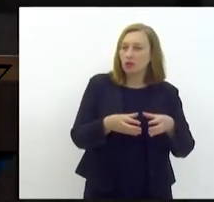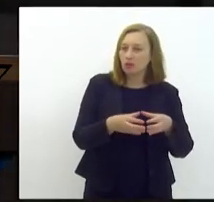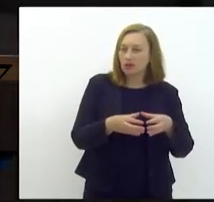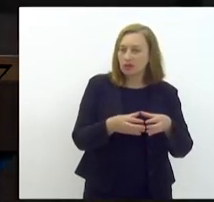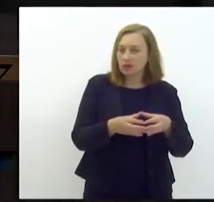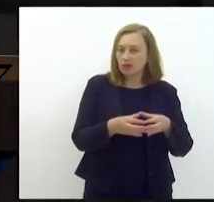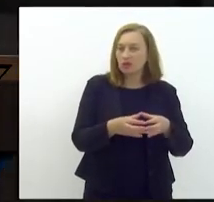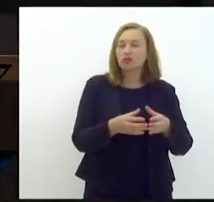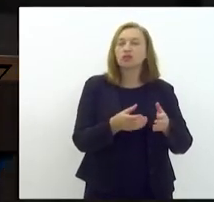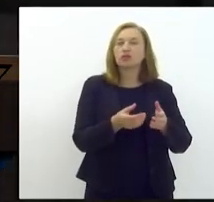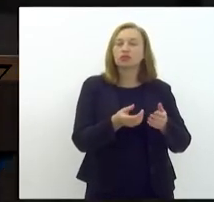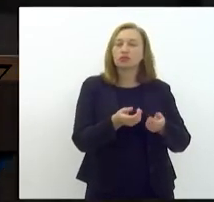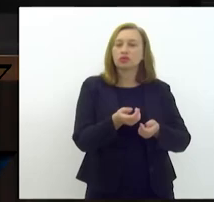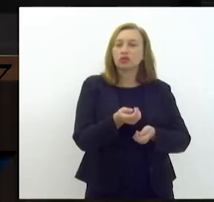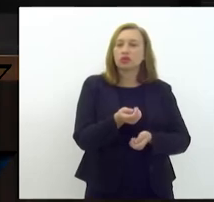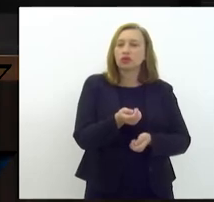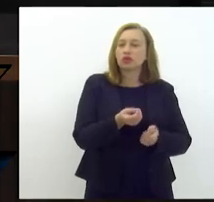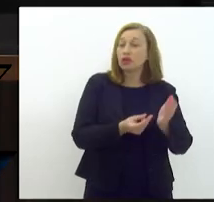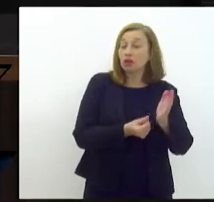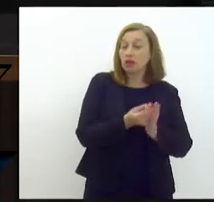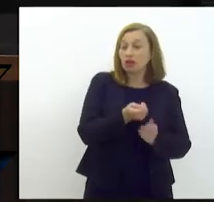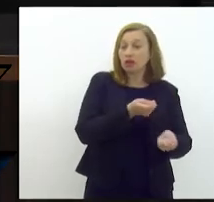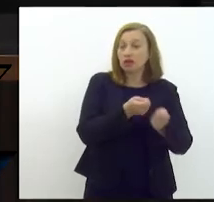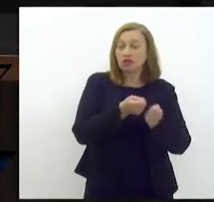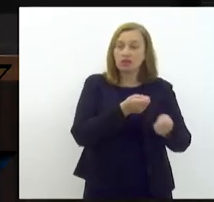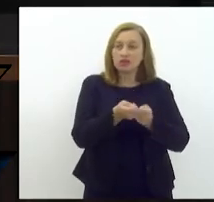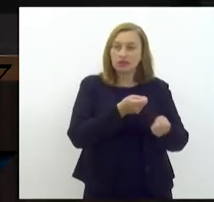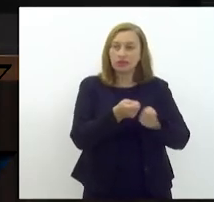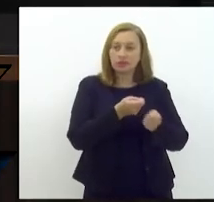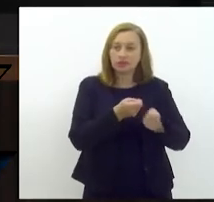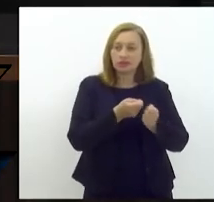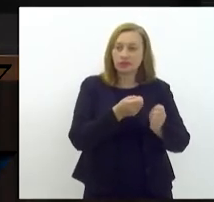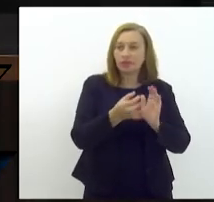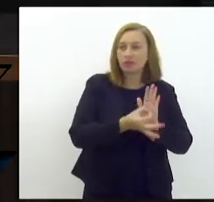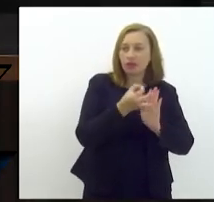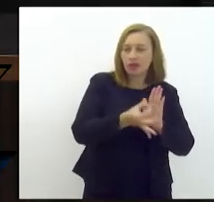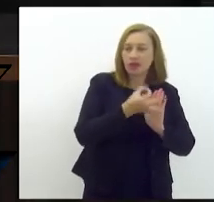fiscalização financeira e controle Deputado Arthur Monteiro